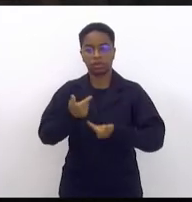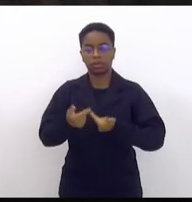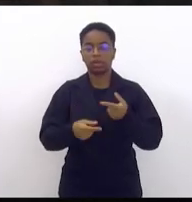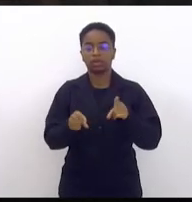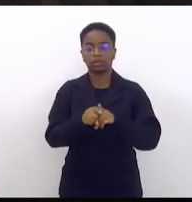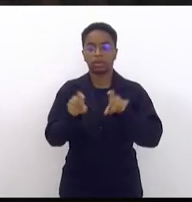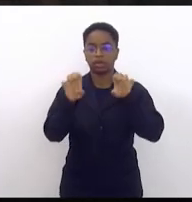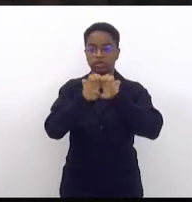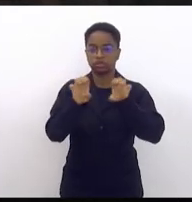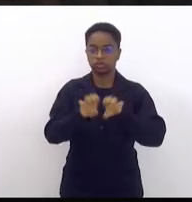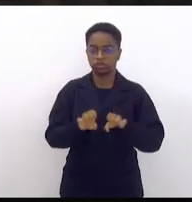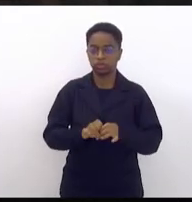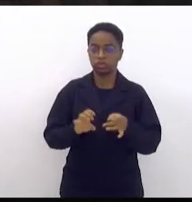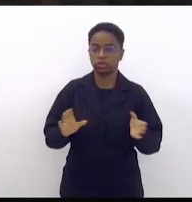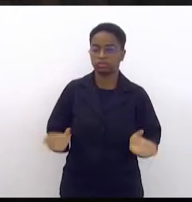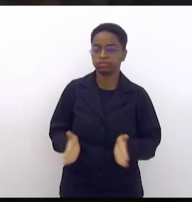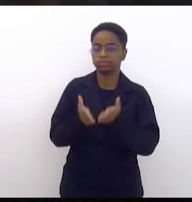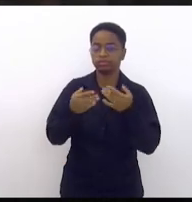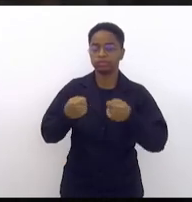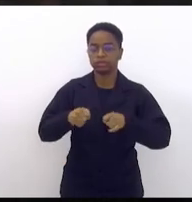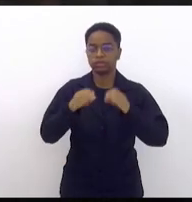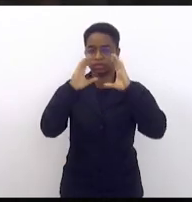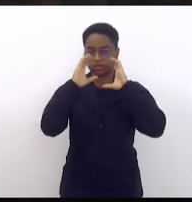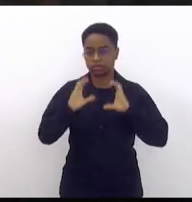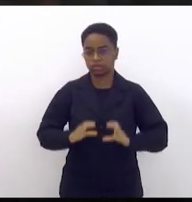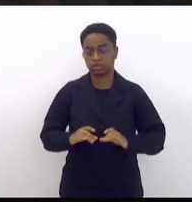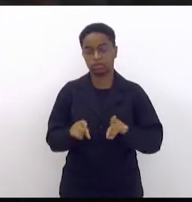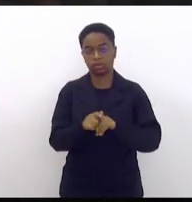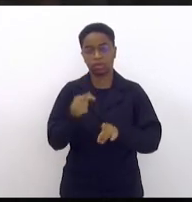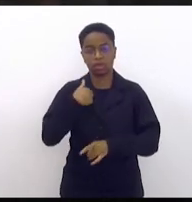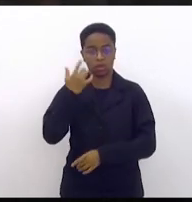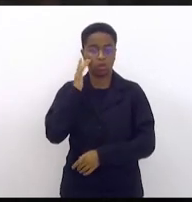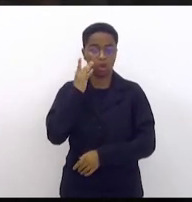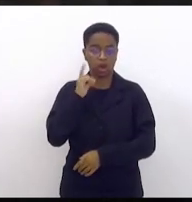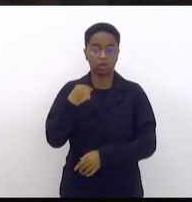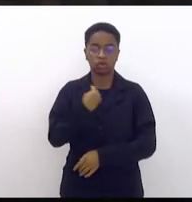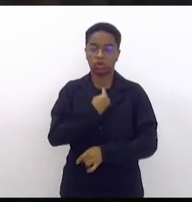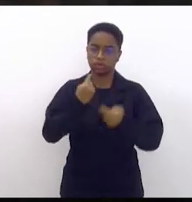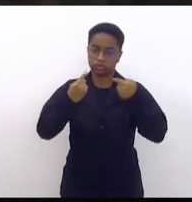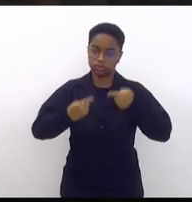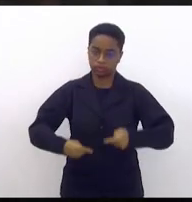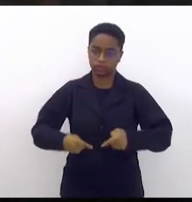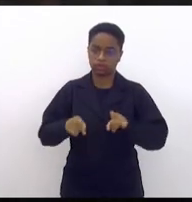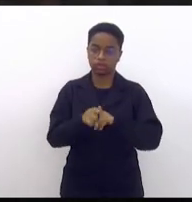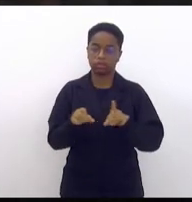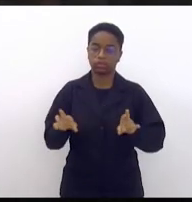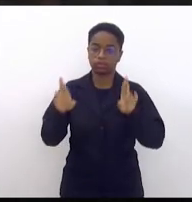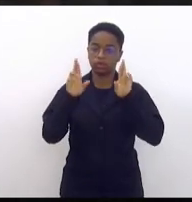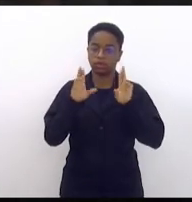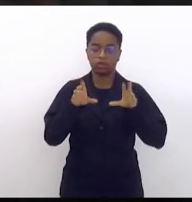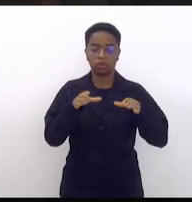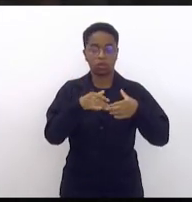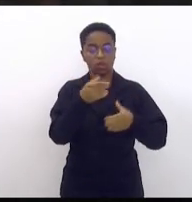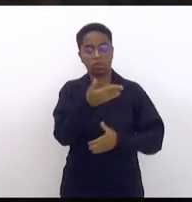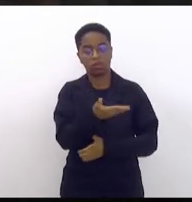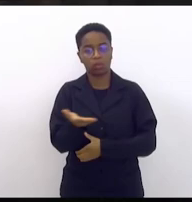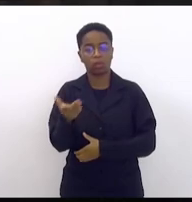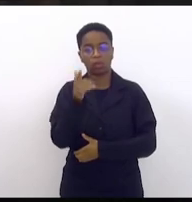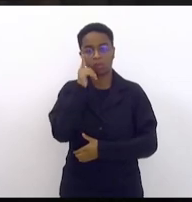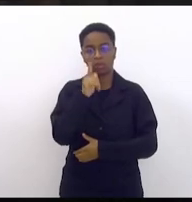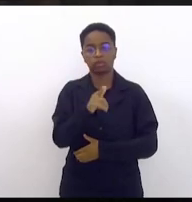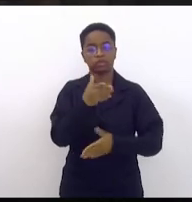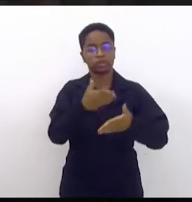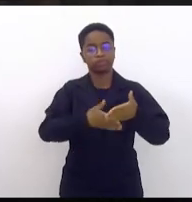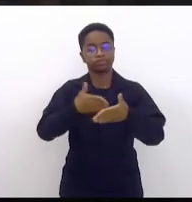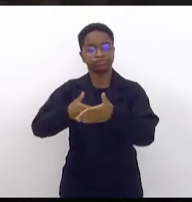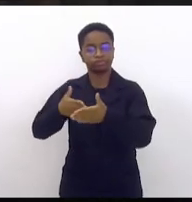faciam cidadania eh eu acho que esses são os nossos desafios e espero que essa frente encare todos